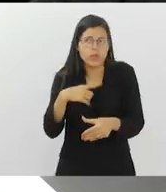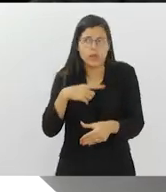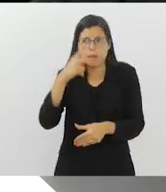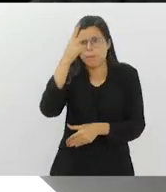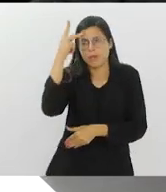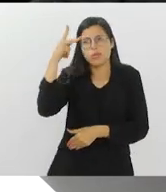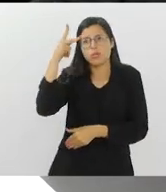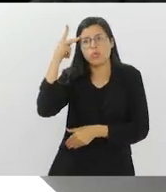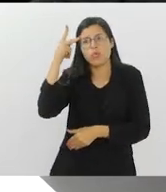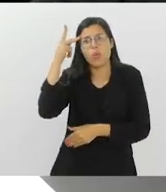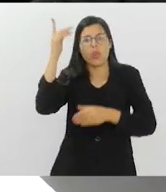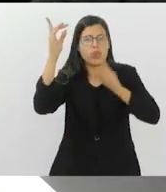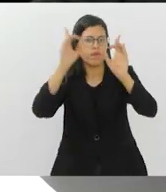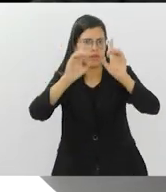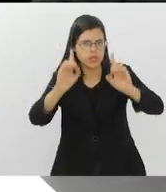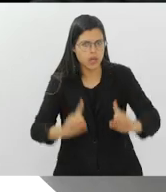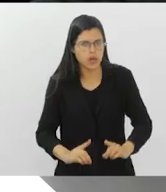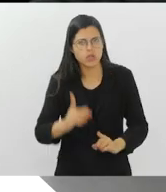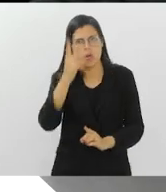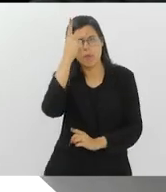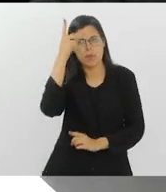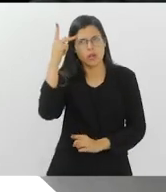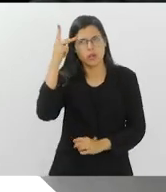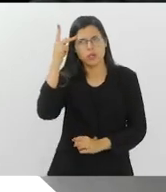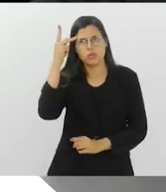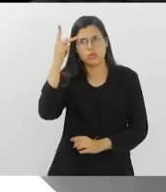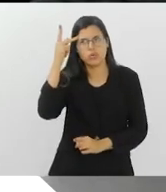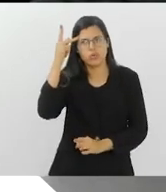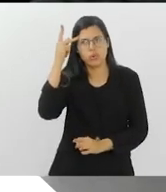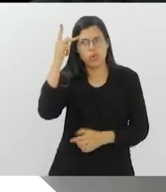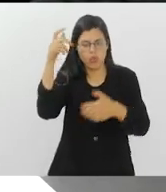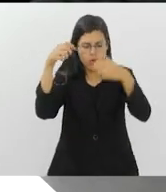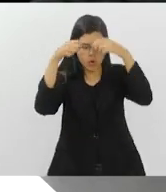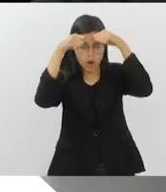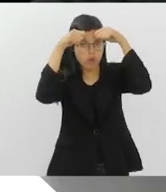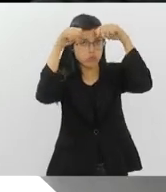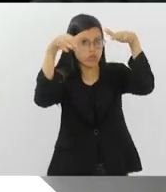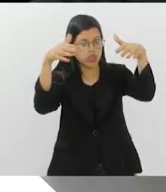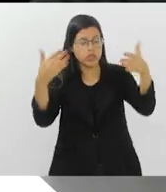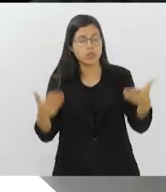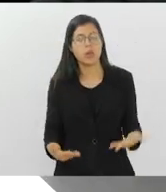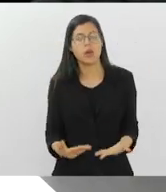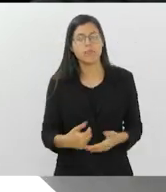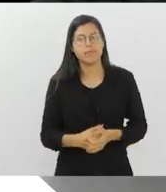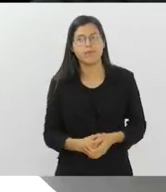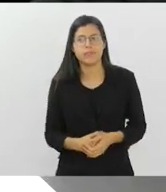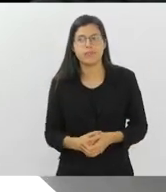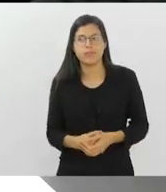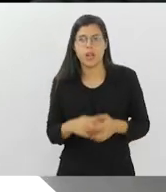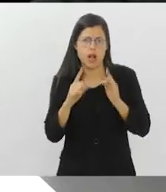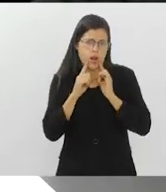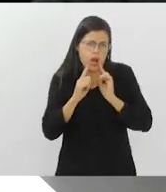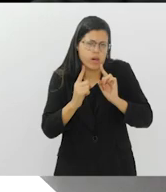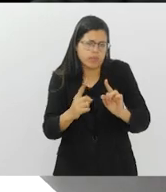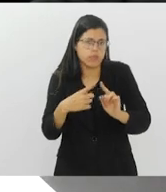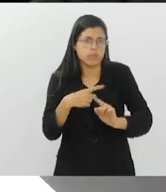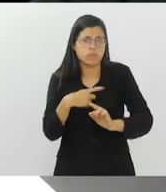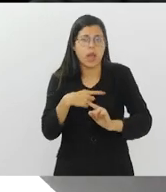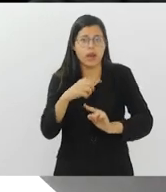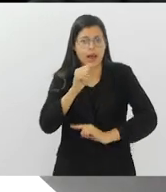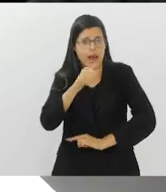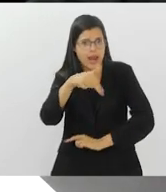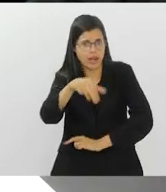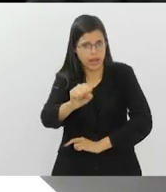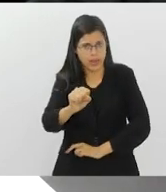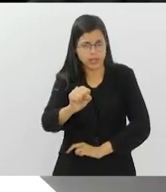terão pessoas com deficiência, terão pessoas com transtorno do espectro autista, e há reclamação. A agência,